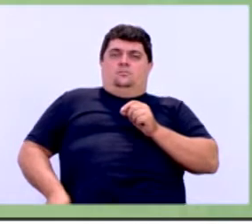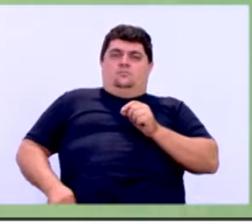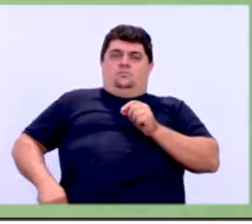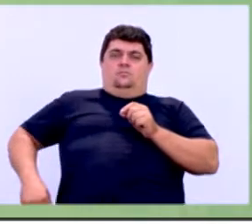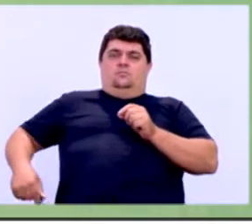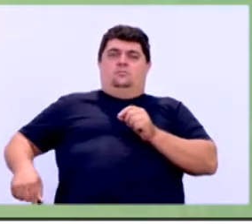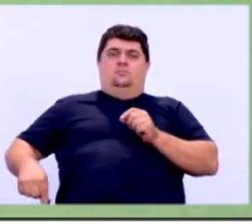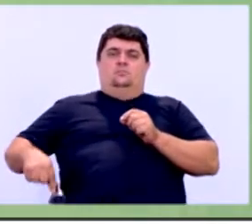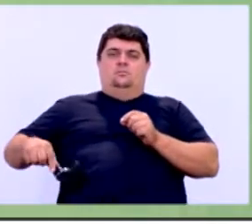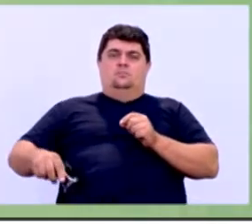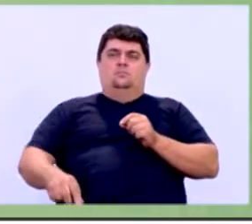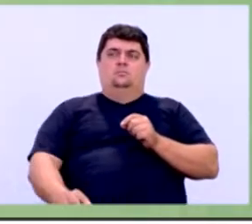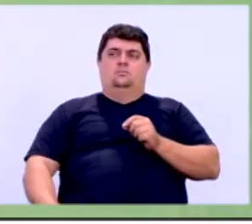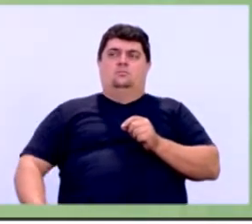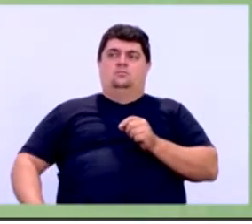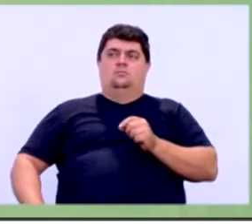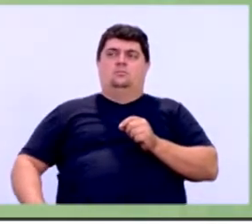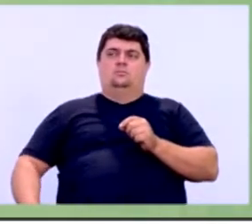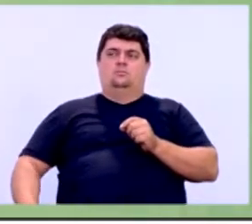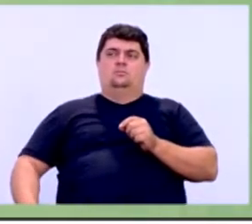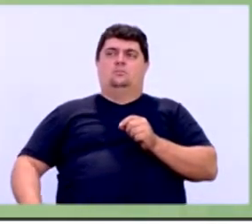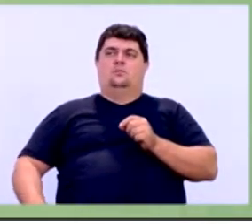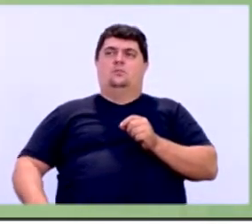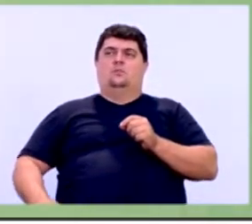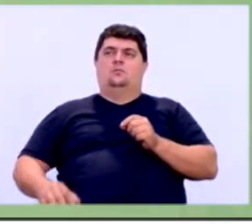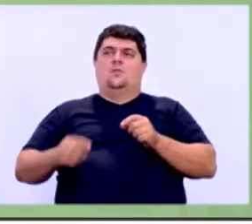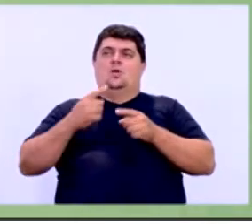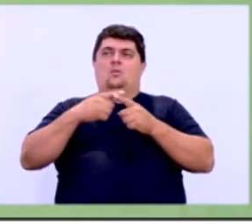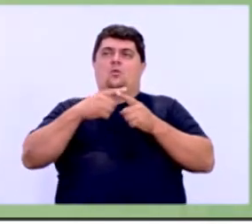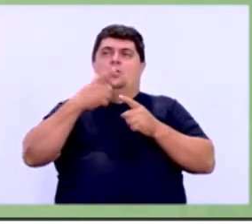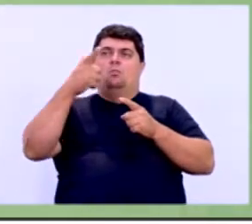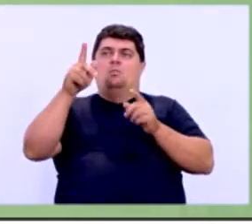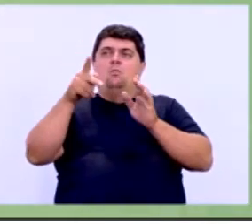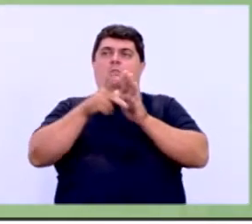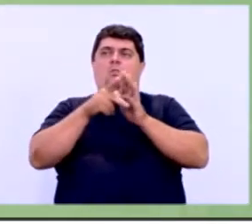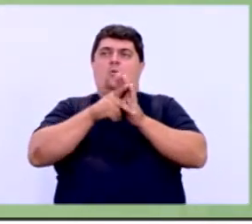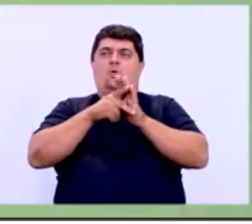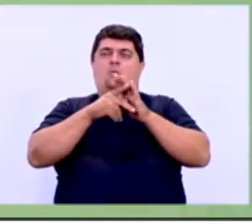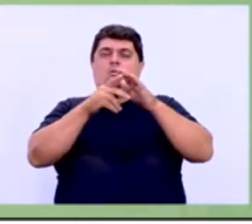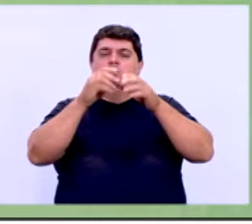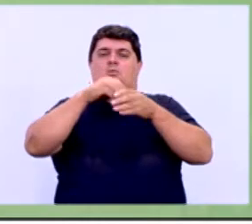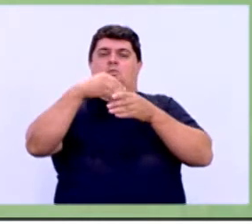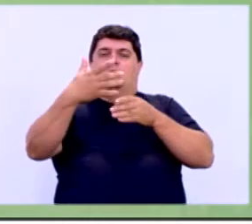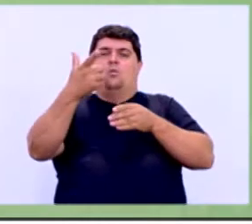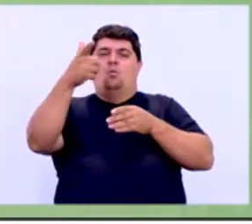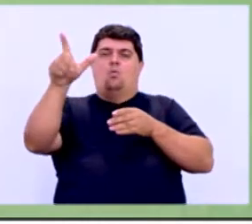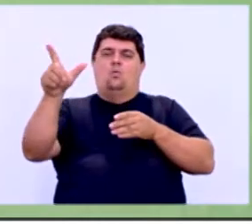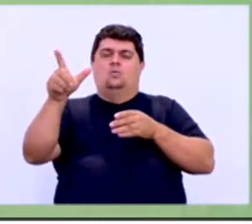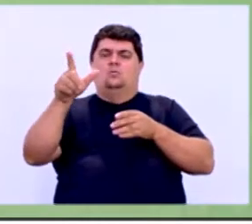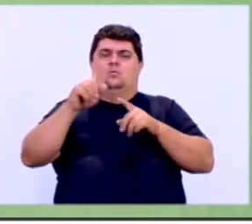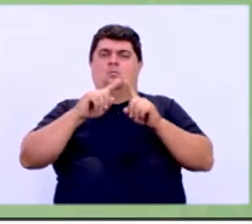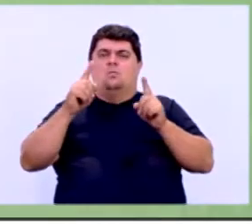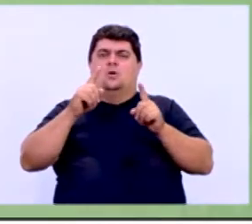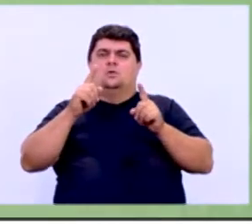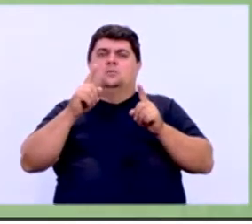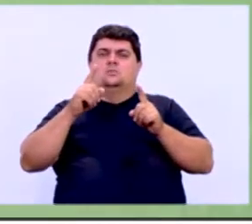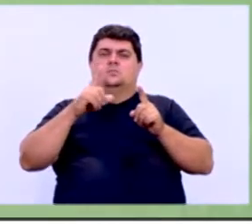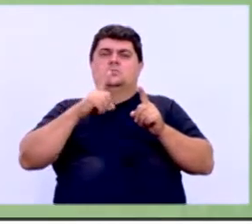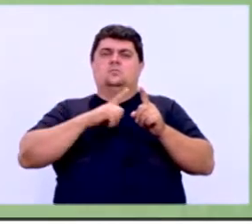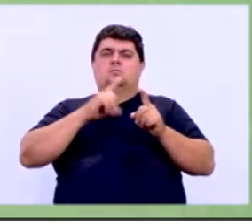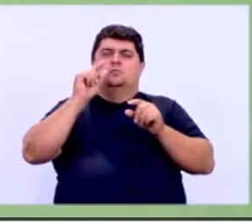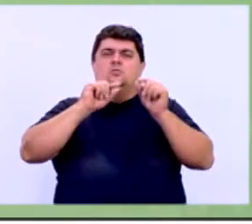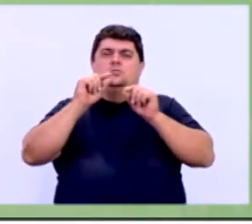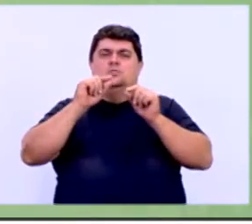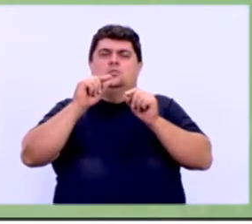provenientes do ambiente externo. Mas, professor, fala de novo aí o que é